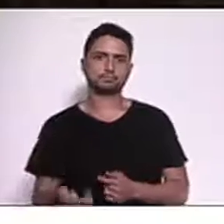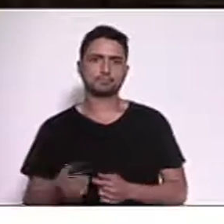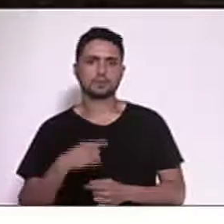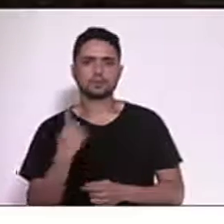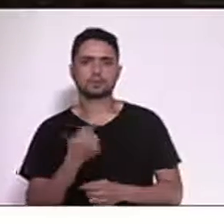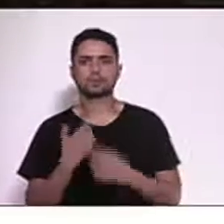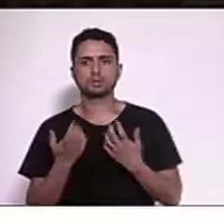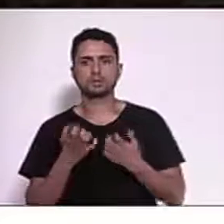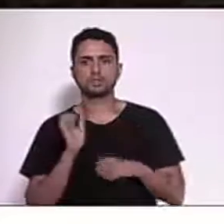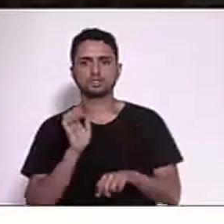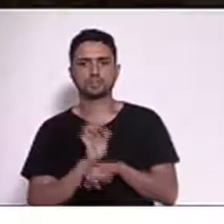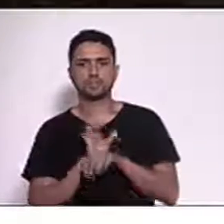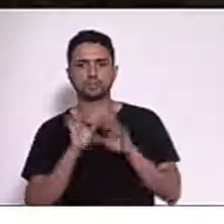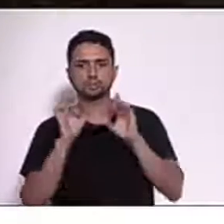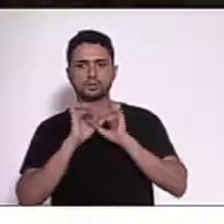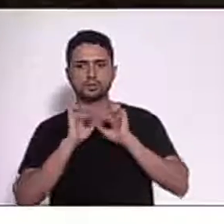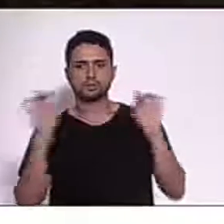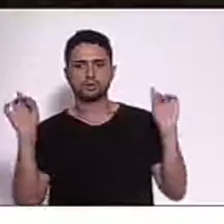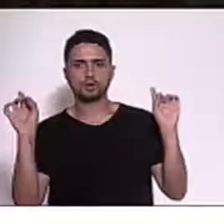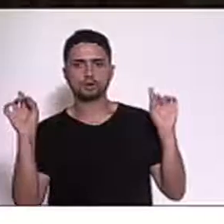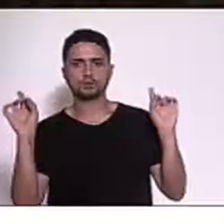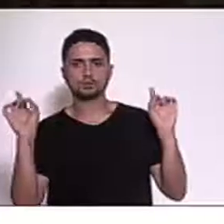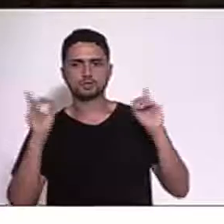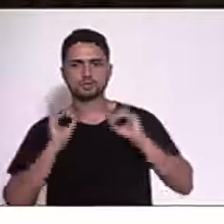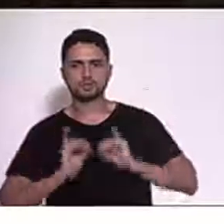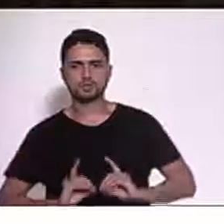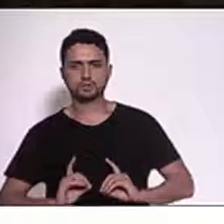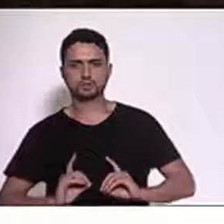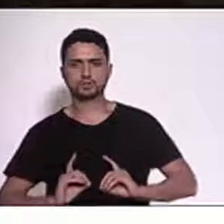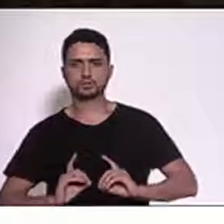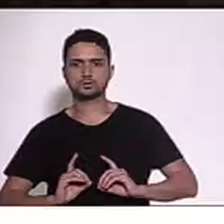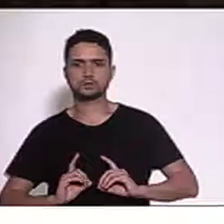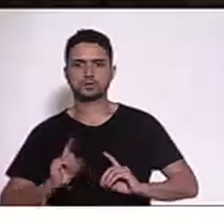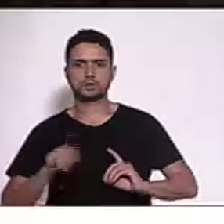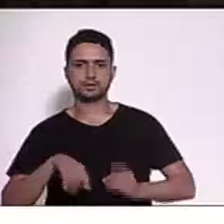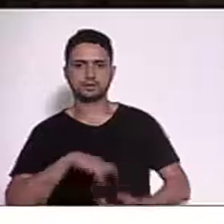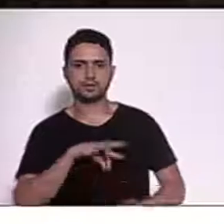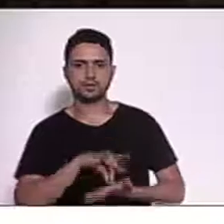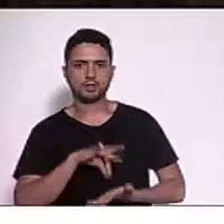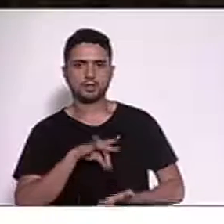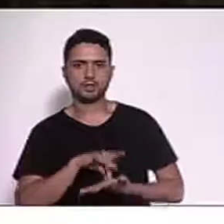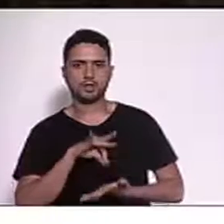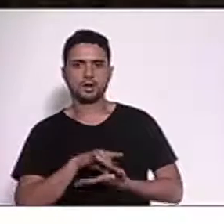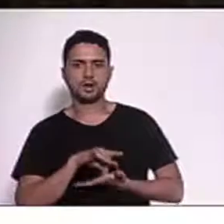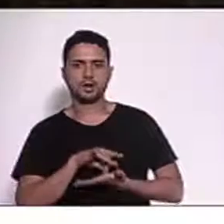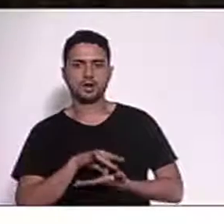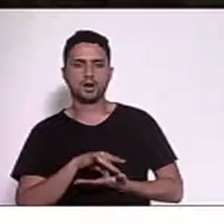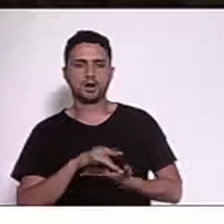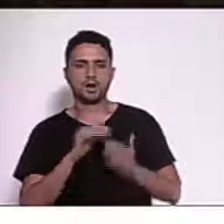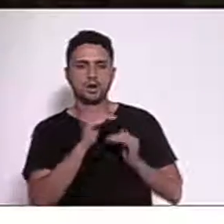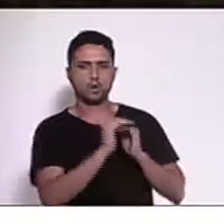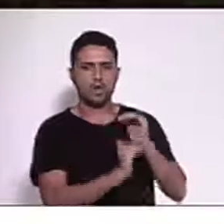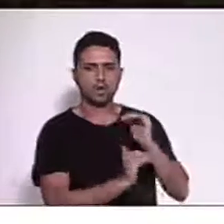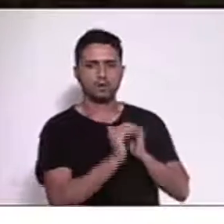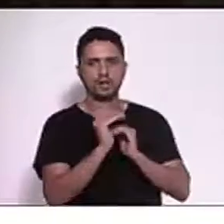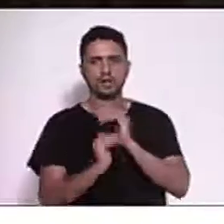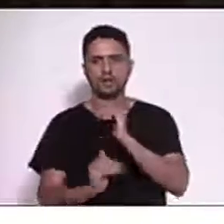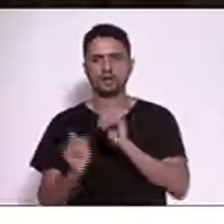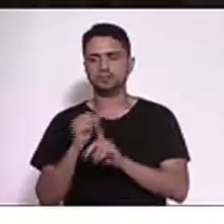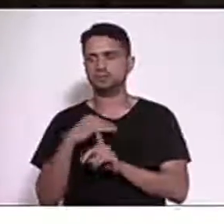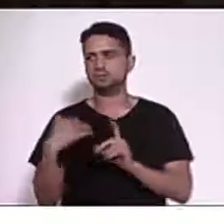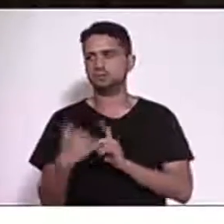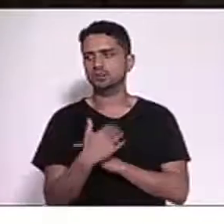Estado democrático de direito. O que nós queremos é exatamente acabar com as desigualdades sociais. Cada vez